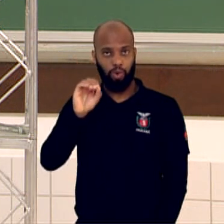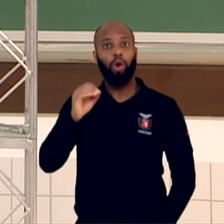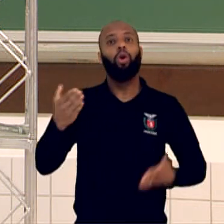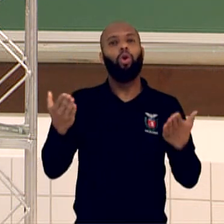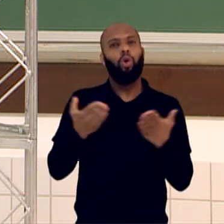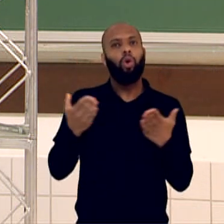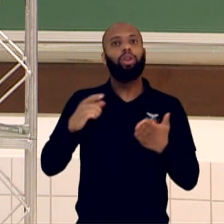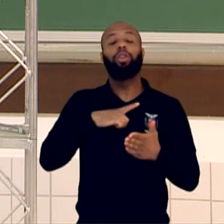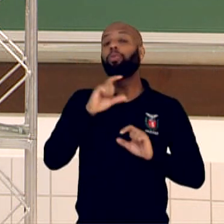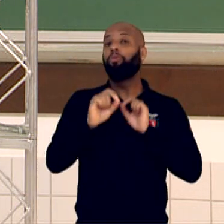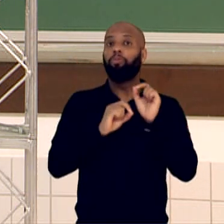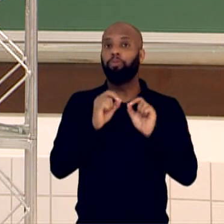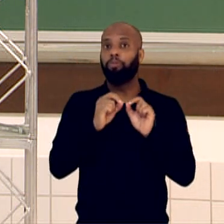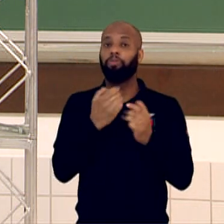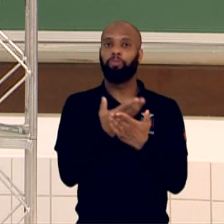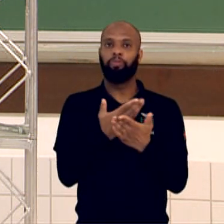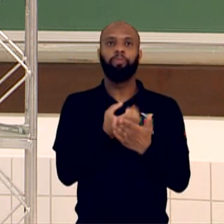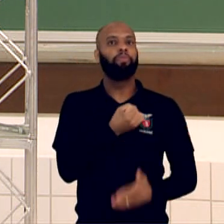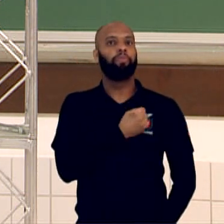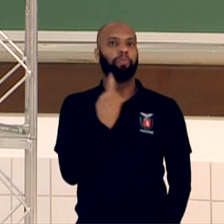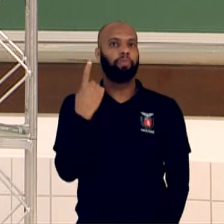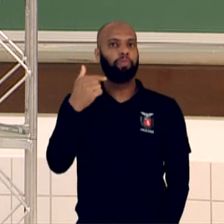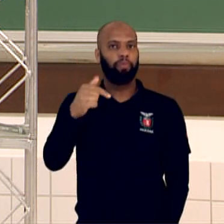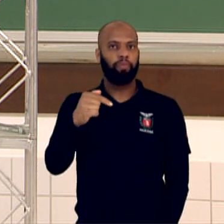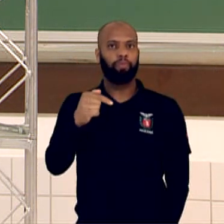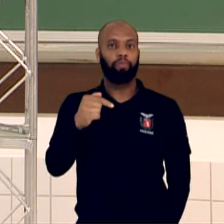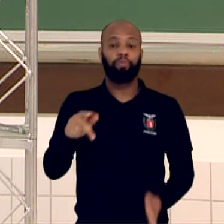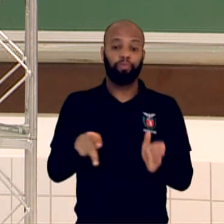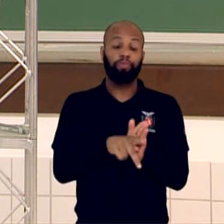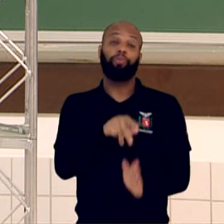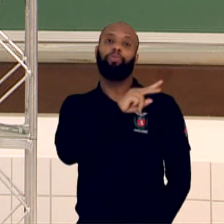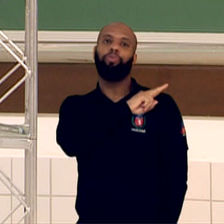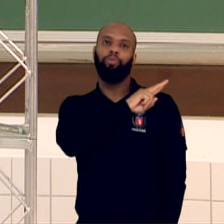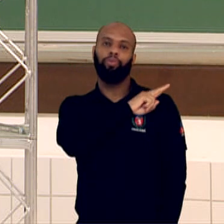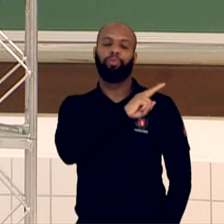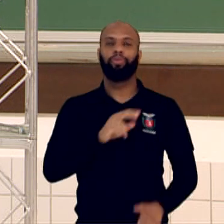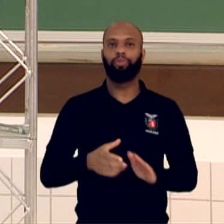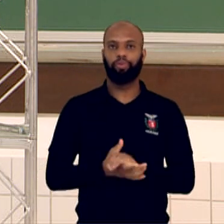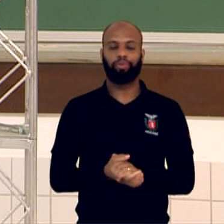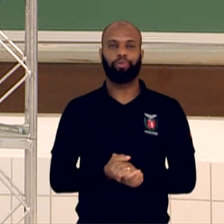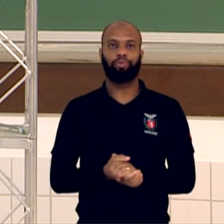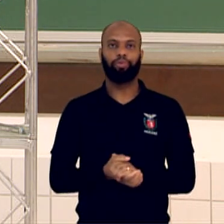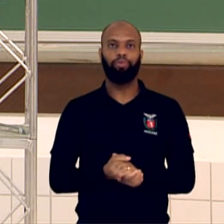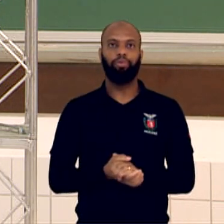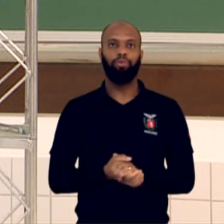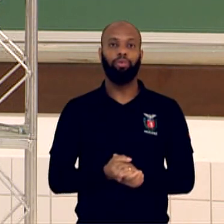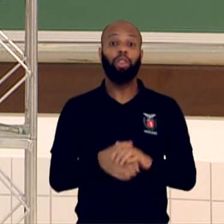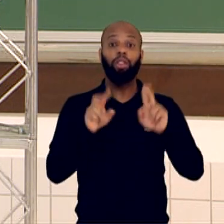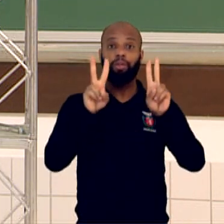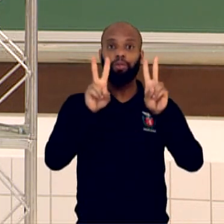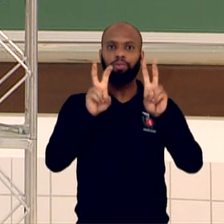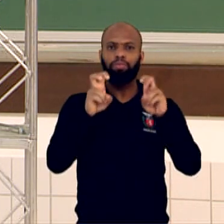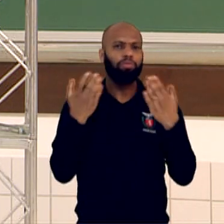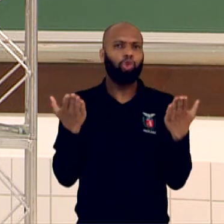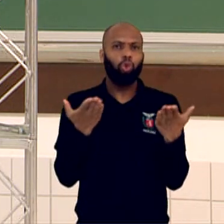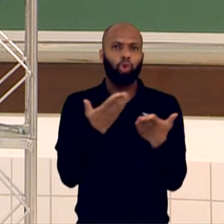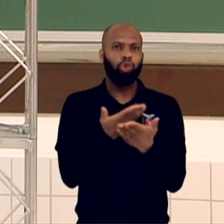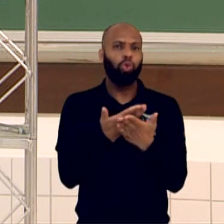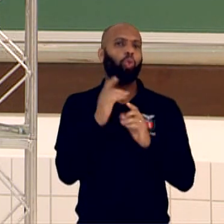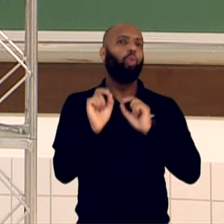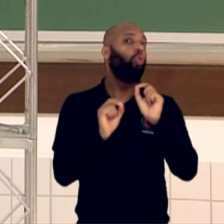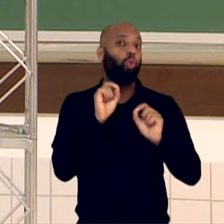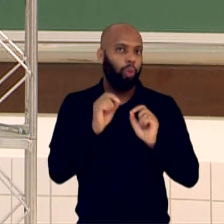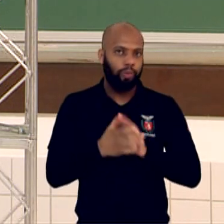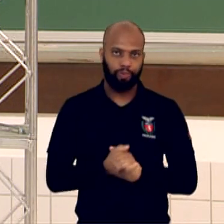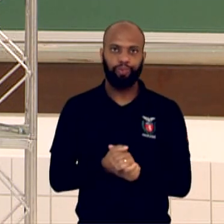conduzir aqui para vocês a aula número 17 para a segunda série do ensino médio. Então, quais serão os assuntos que nós vamos estudar